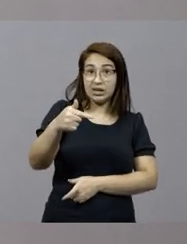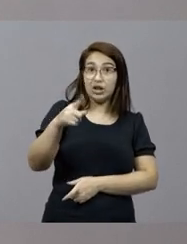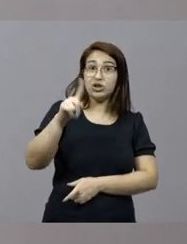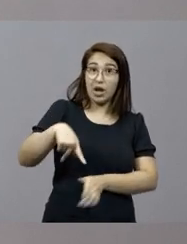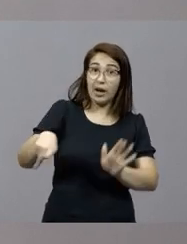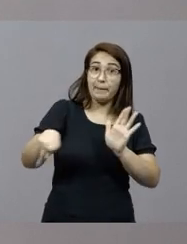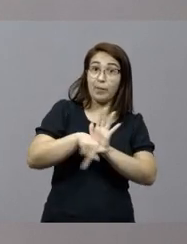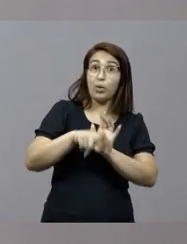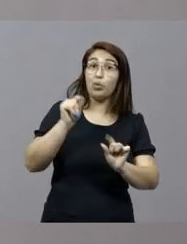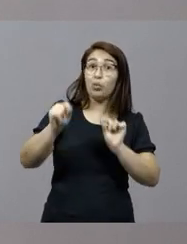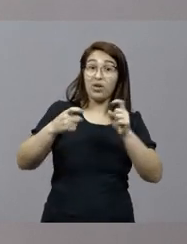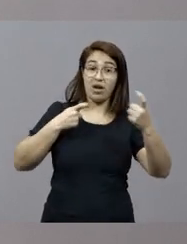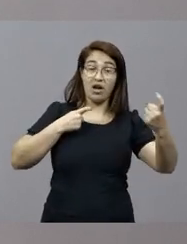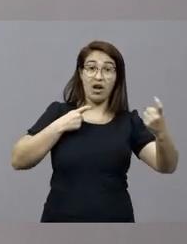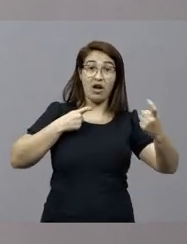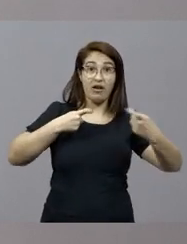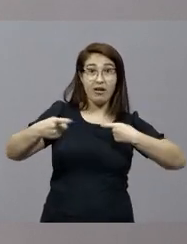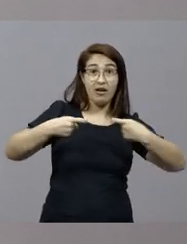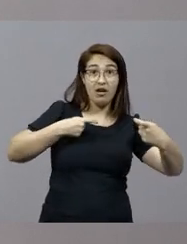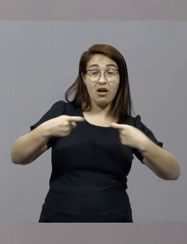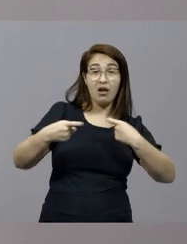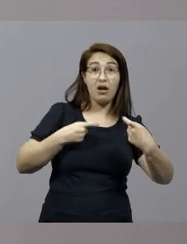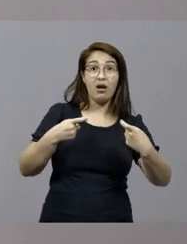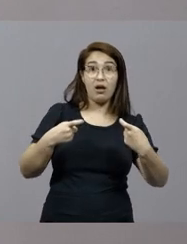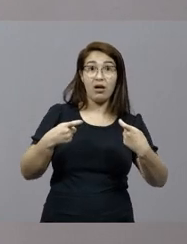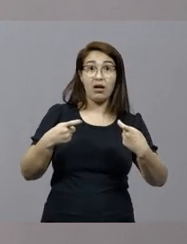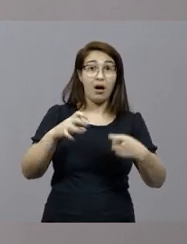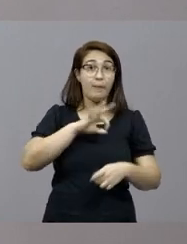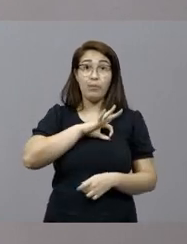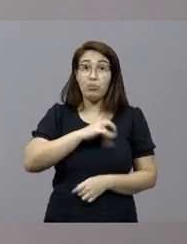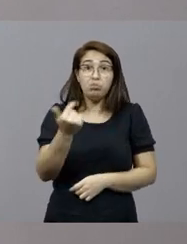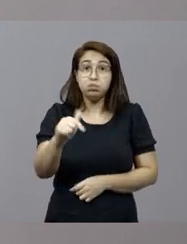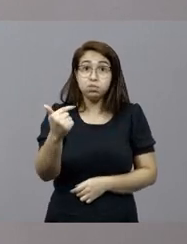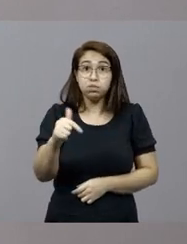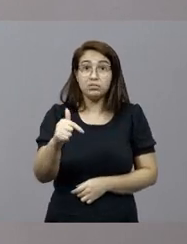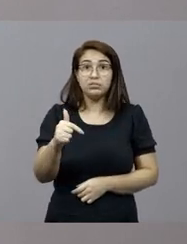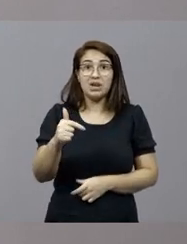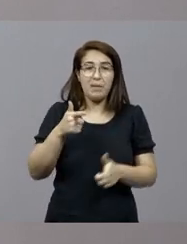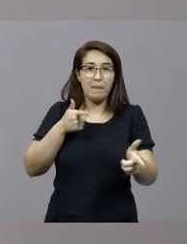tem, com tiro em rajada, uma metralhadora,